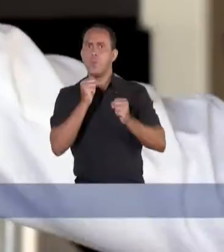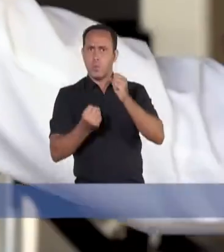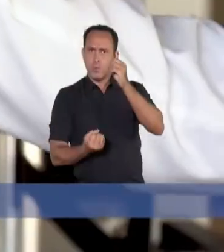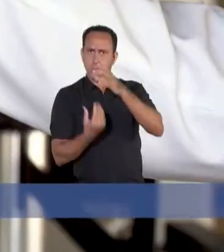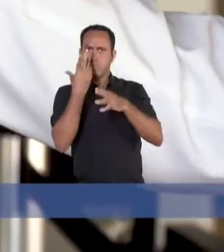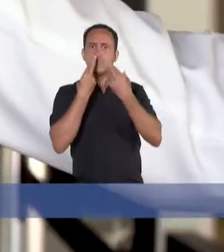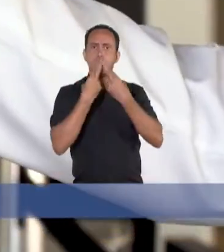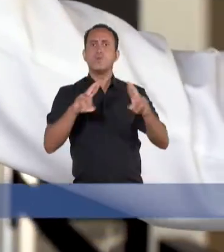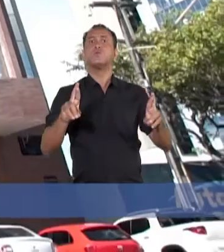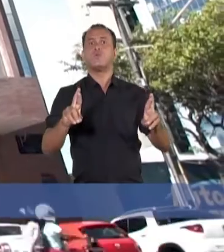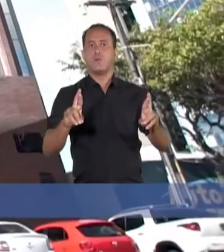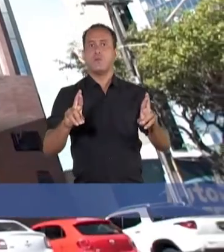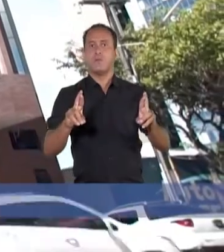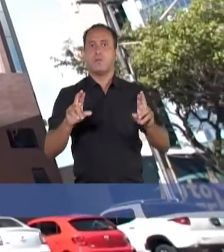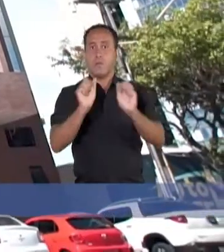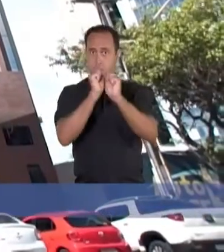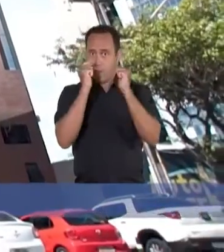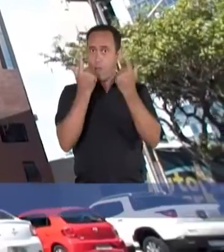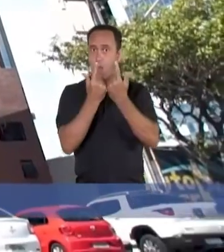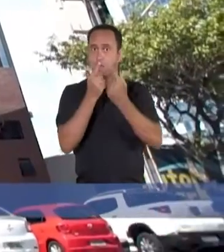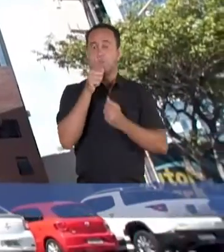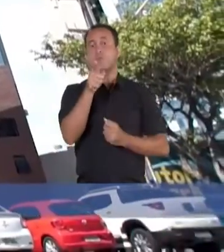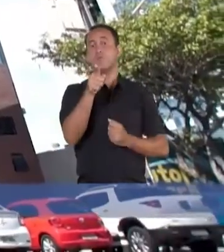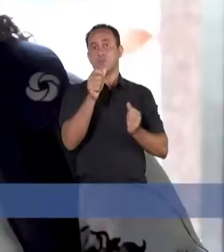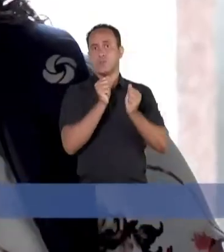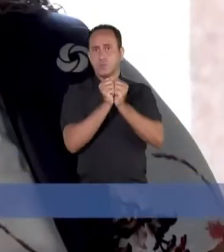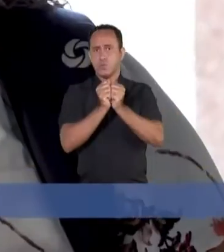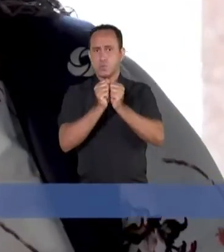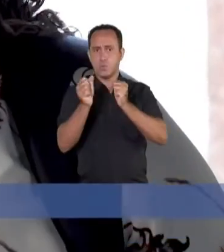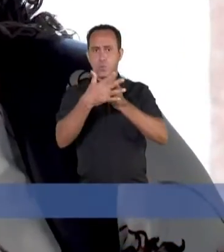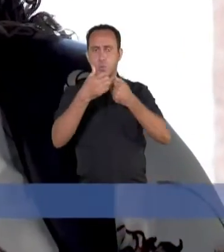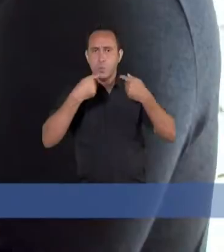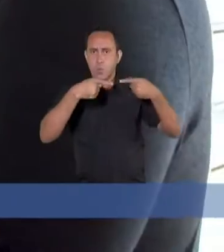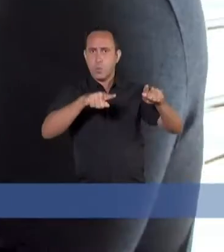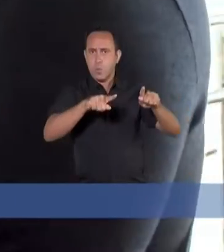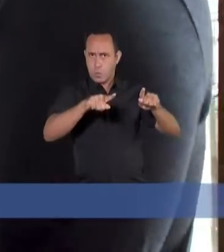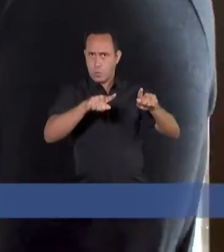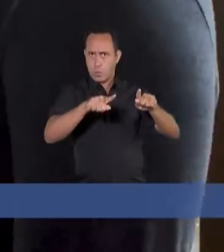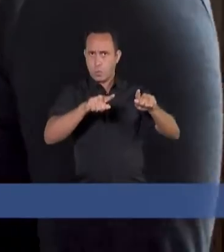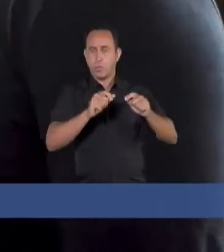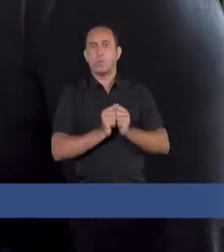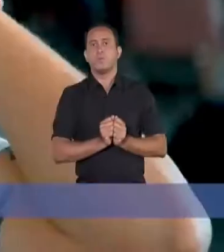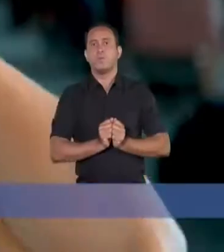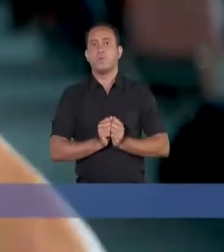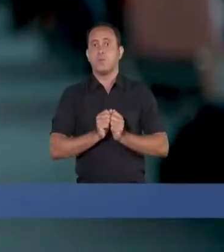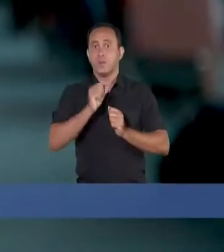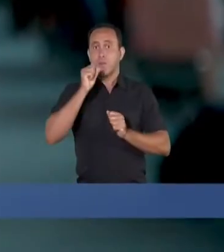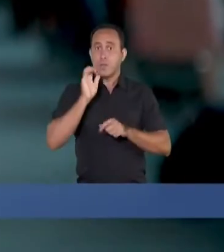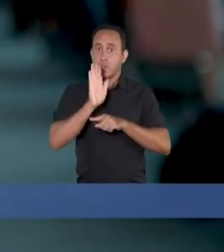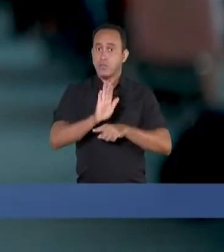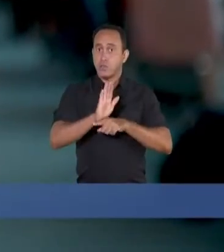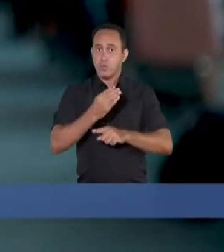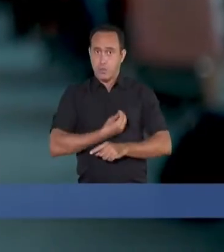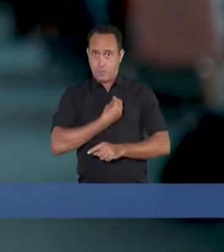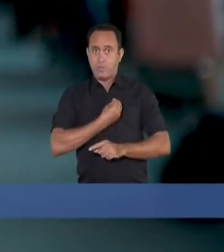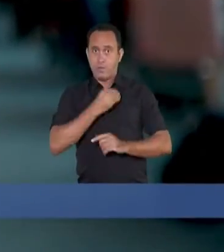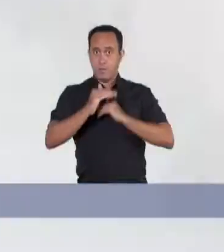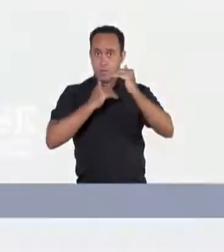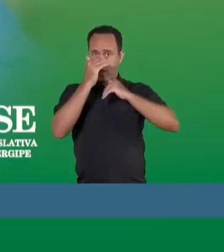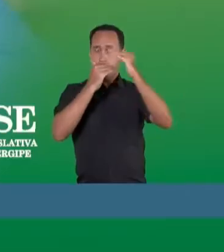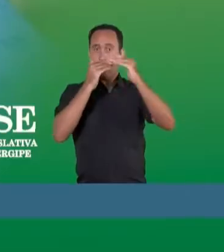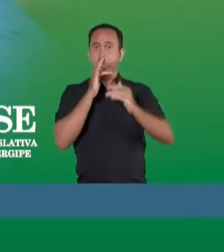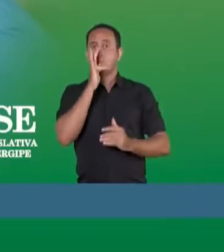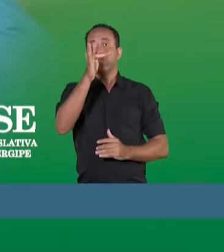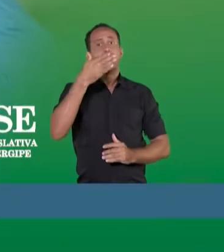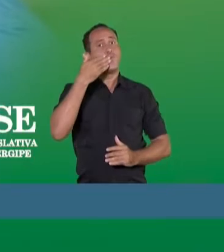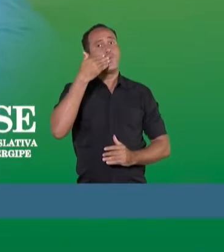ser superados. Alese e você no combate à Covid-19, em favor da vida e